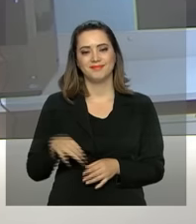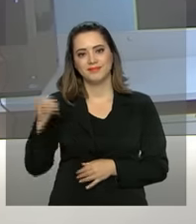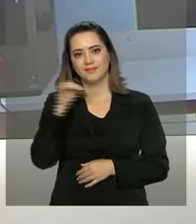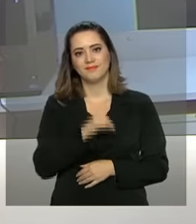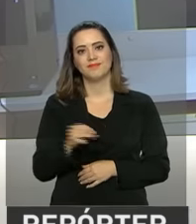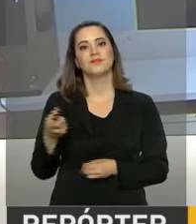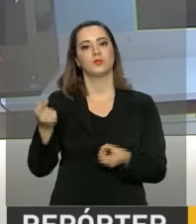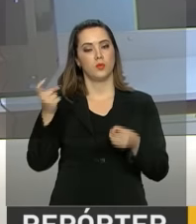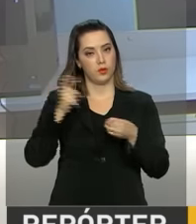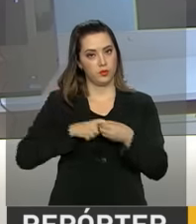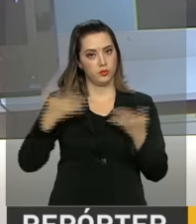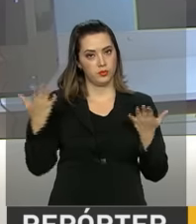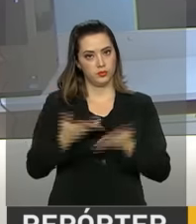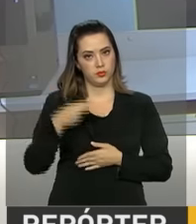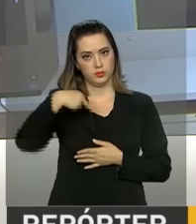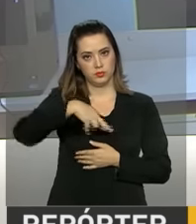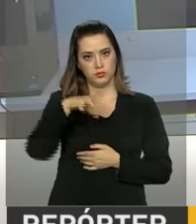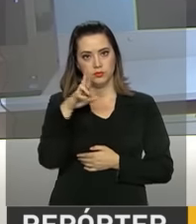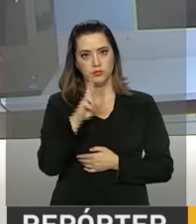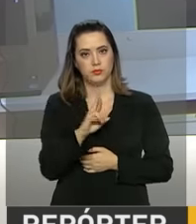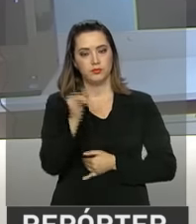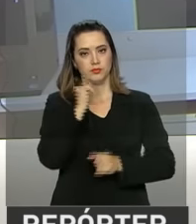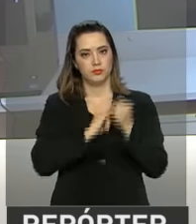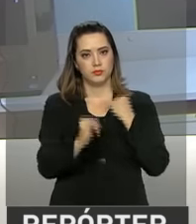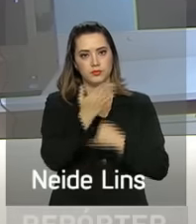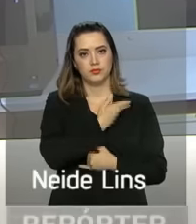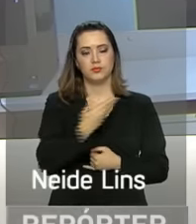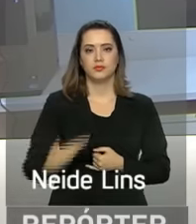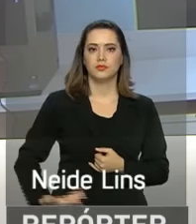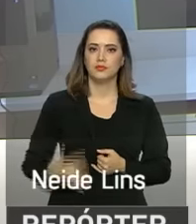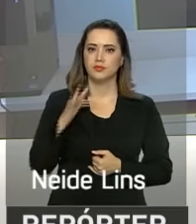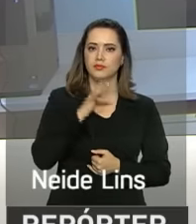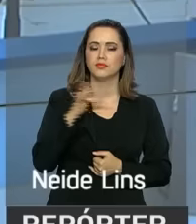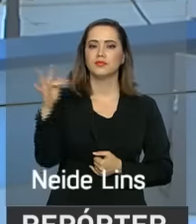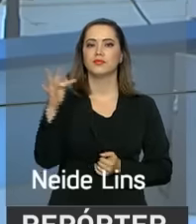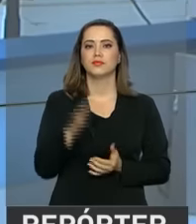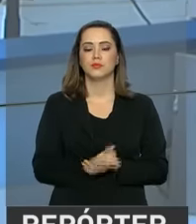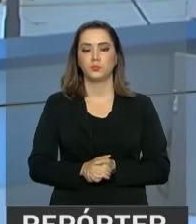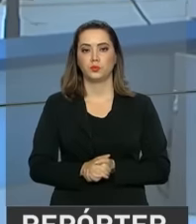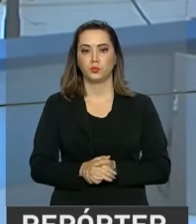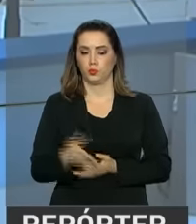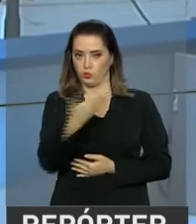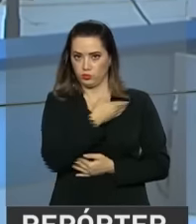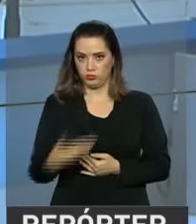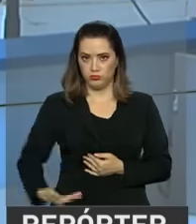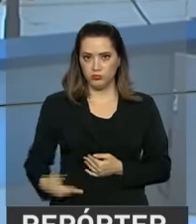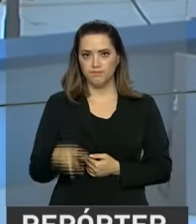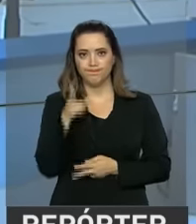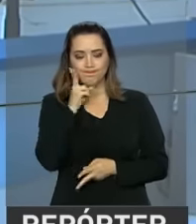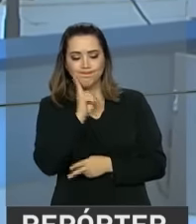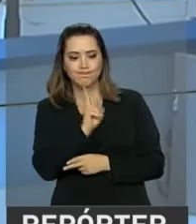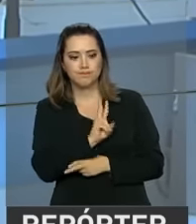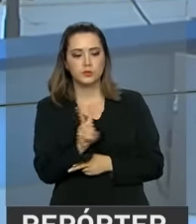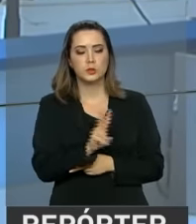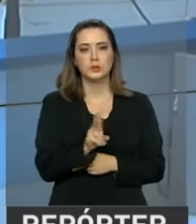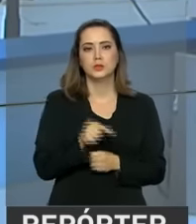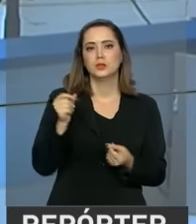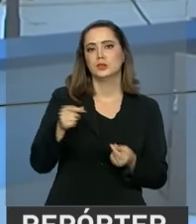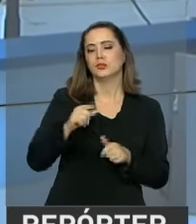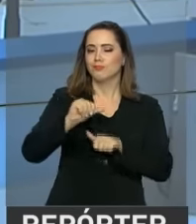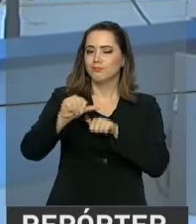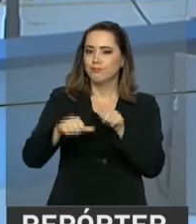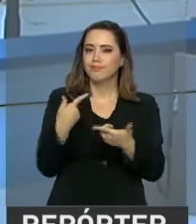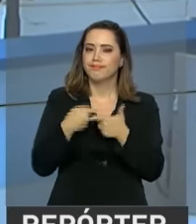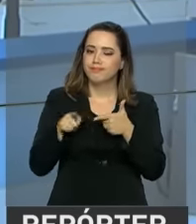Olá, estamos de volta com o repórter NBR e as notícias do governo federal. O governo avalia os reflexos do atentado na cidade